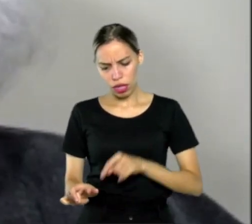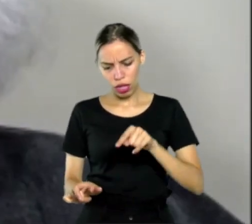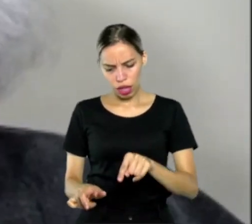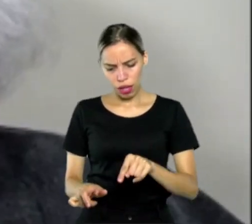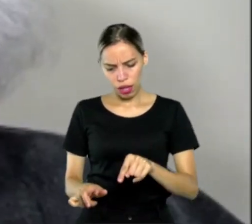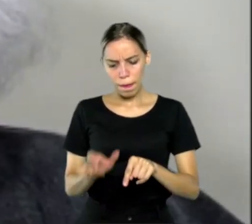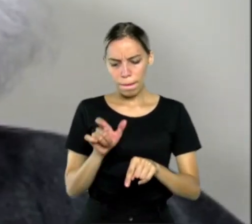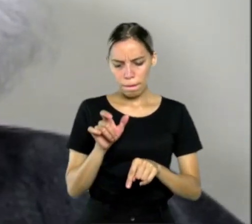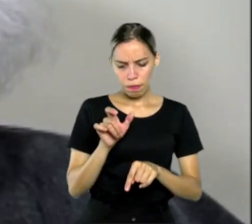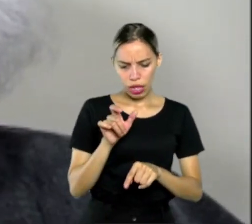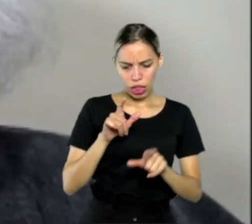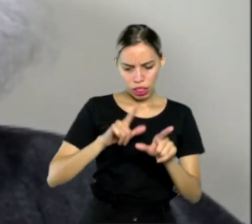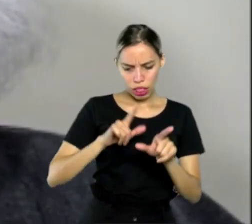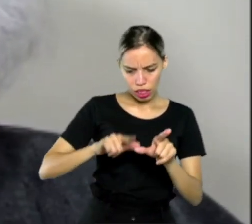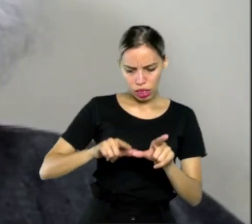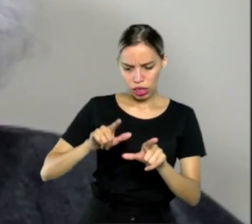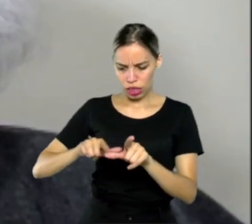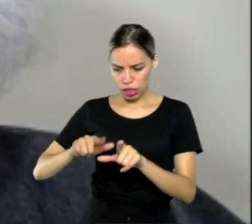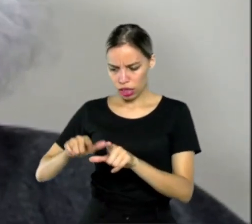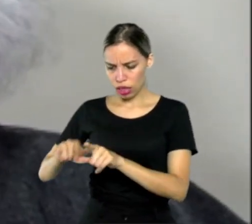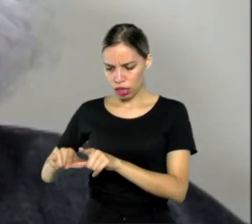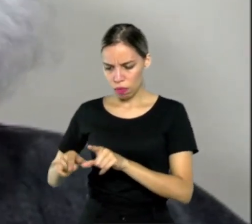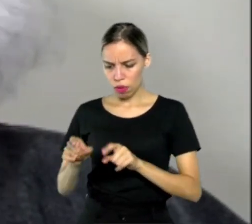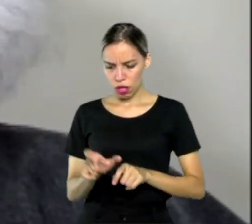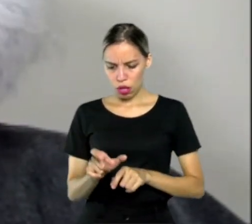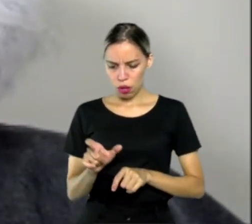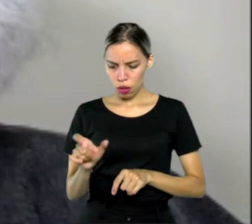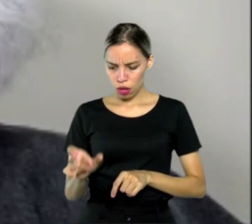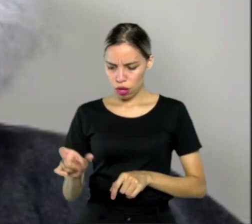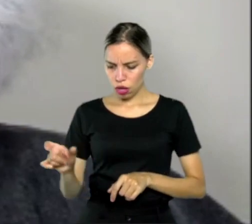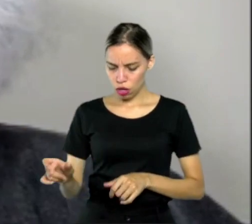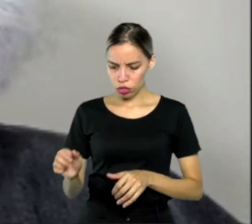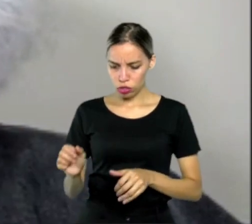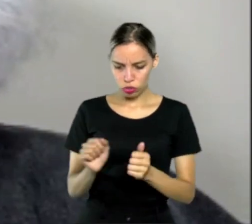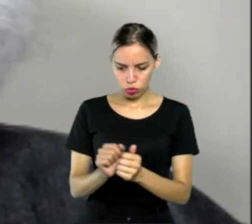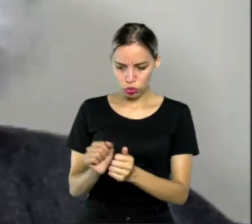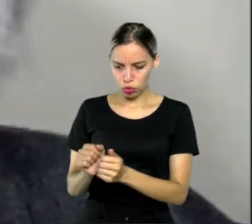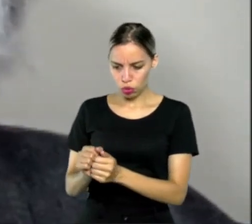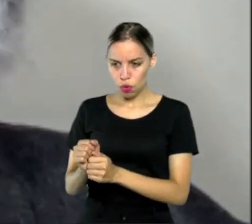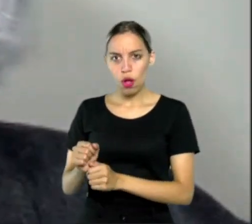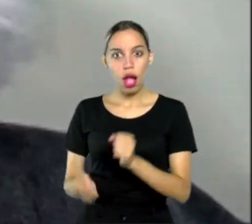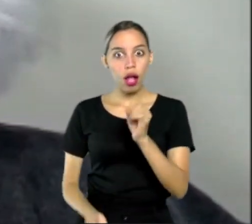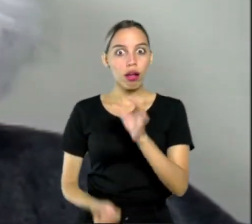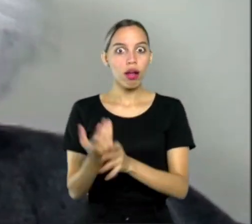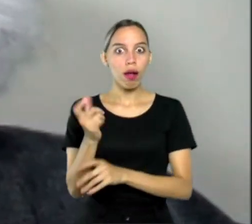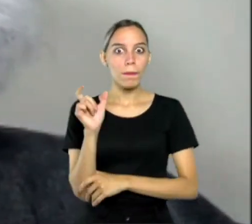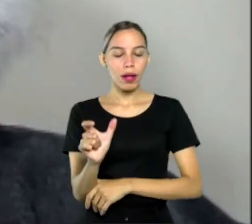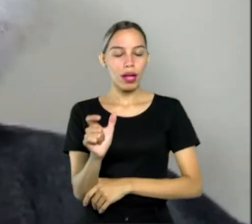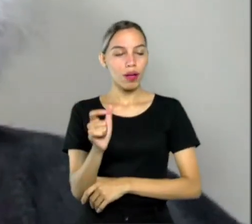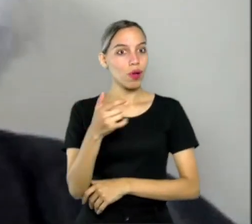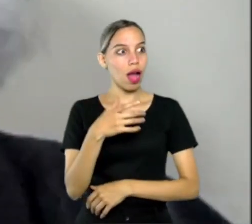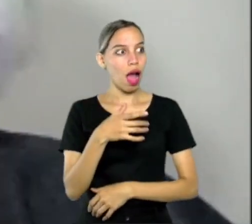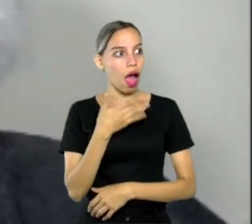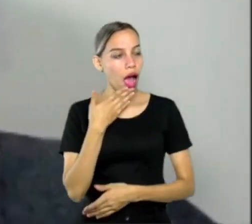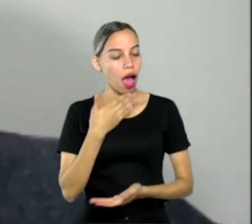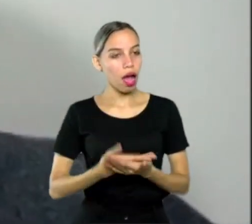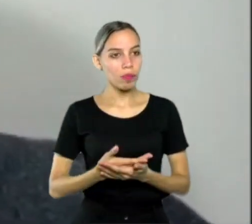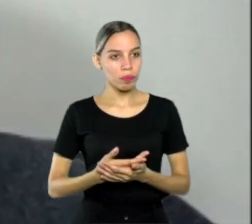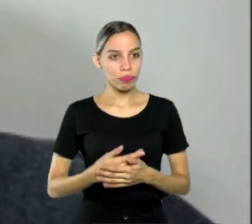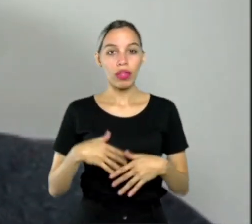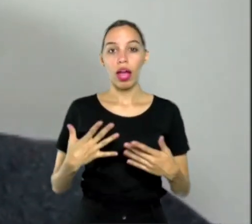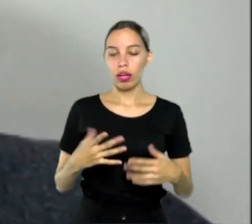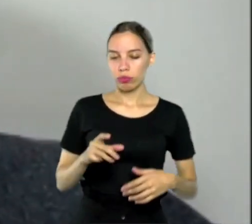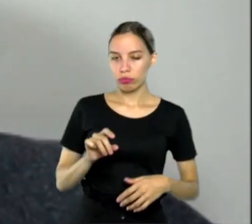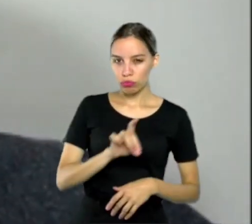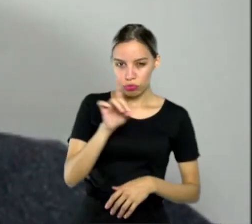um dia, meu pai chegou em casa e eu estava lendo um pedaço no jornal, eu acho que essa menina tem parte com